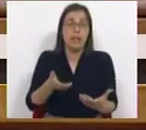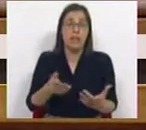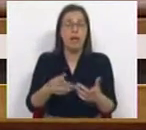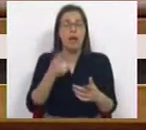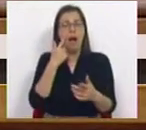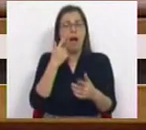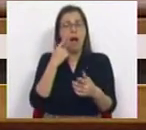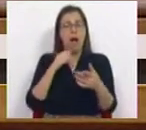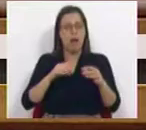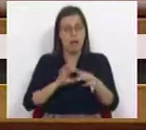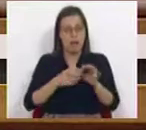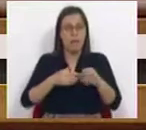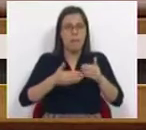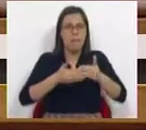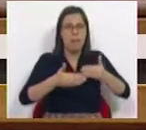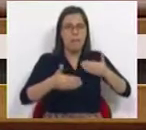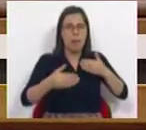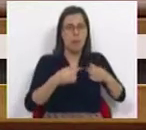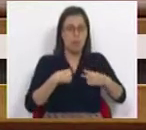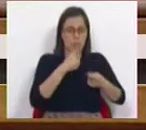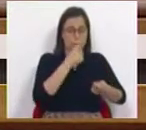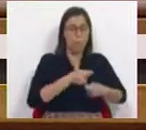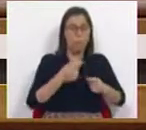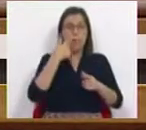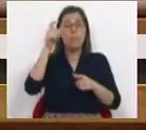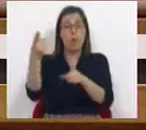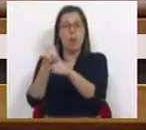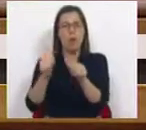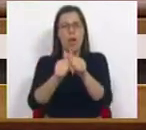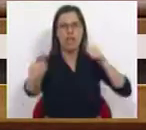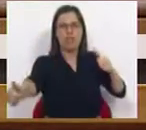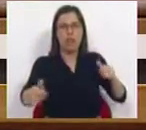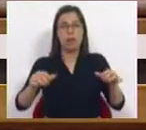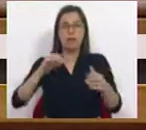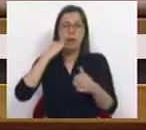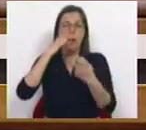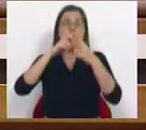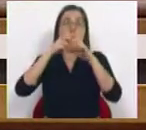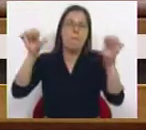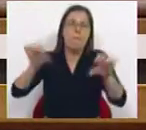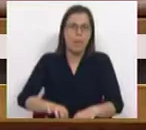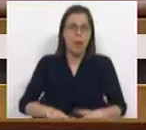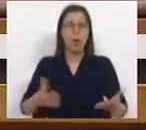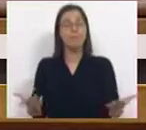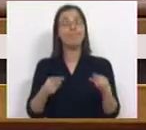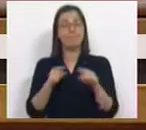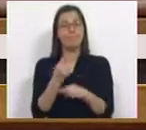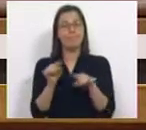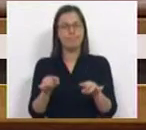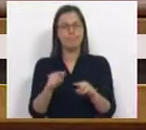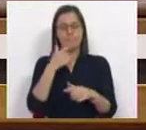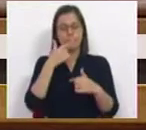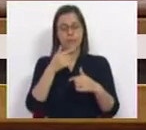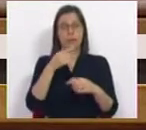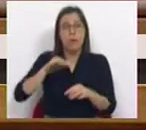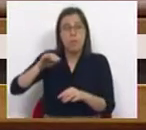o alongamento das cadeias, afastando cada vez mais o produtor do consumidor, agrava o problema. É por isso que também nesta matéria o